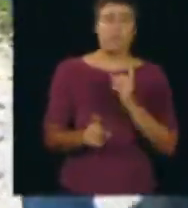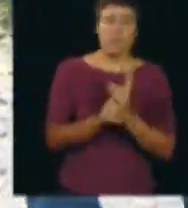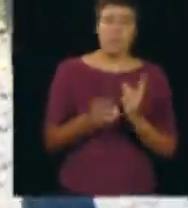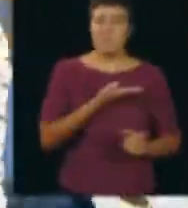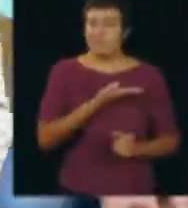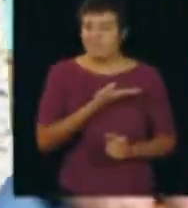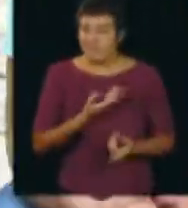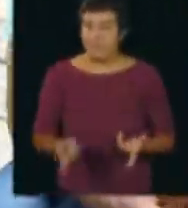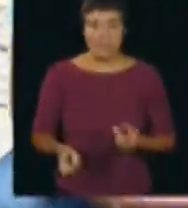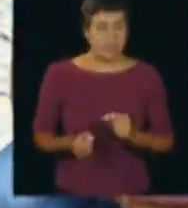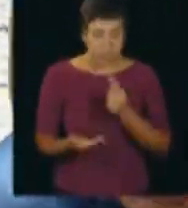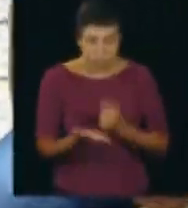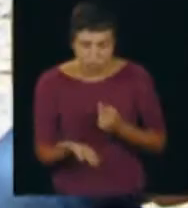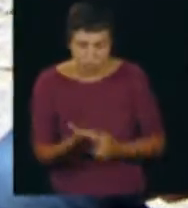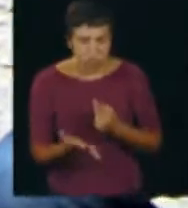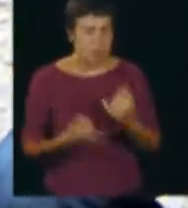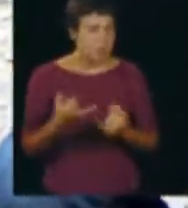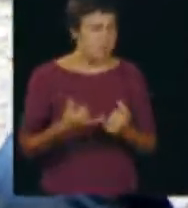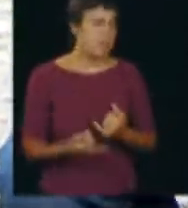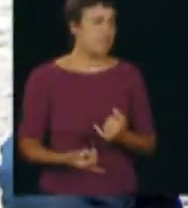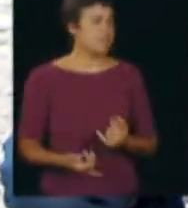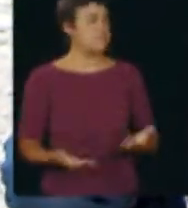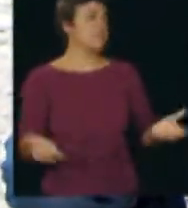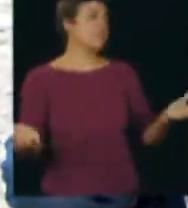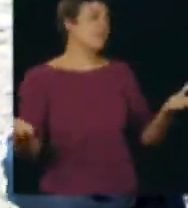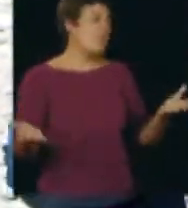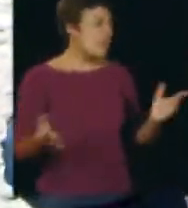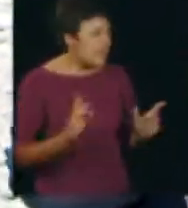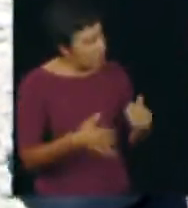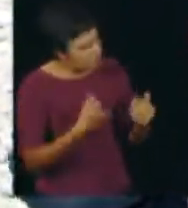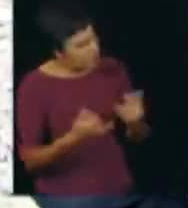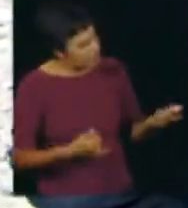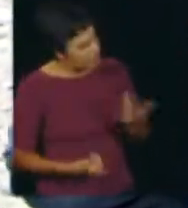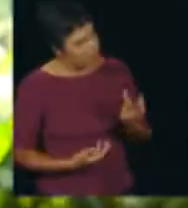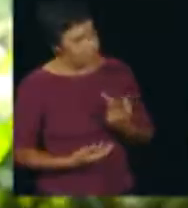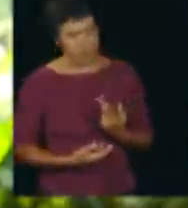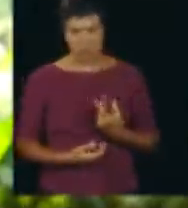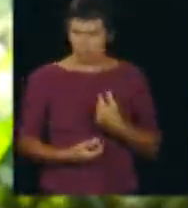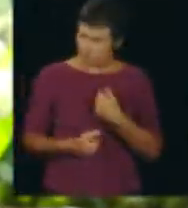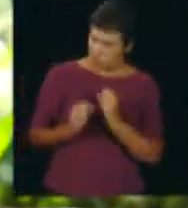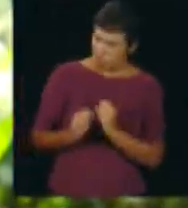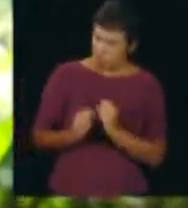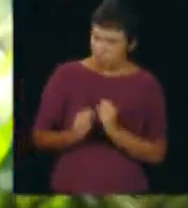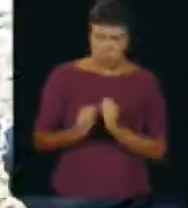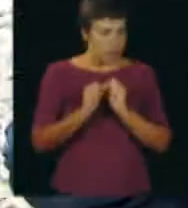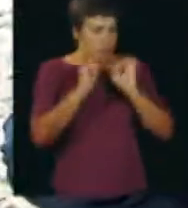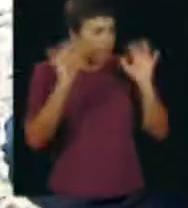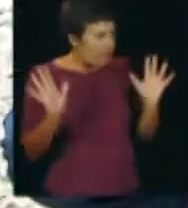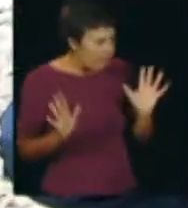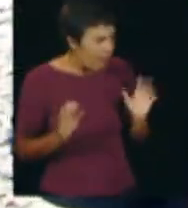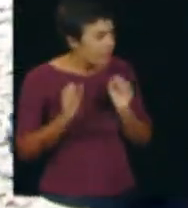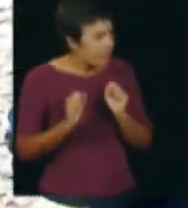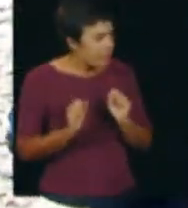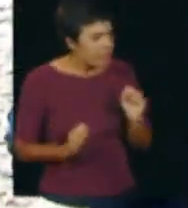amigos. Ele agacha ao lado dela. E a gente combinou que ia brincar. Ah, que é isso. Então vamos brincar a gente, Bel. A gente pode? Claro que pode.